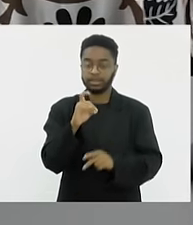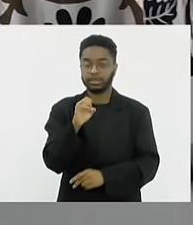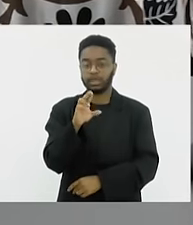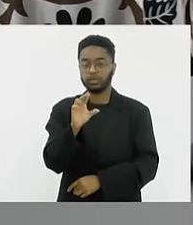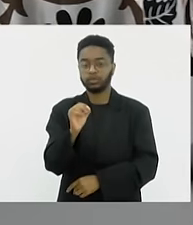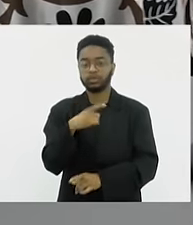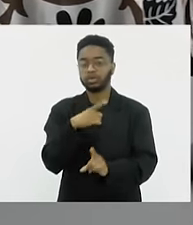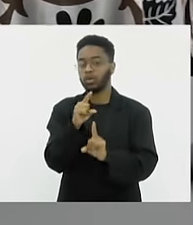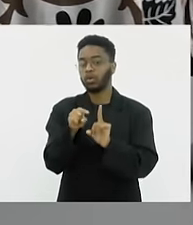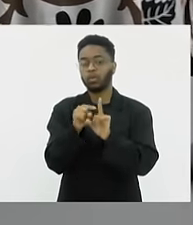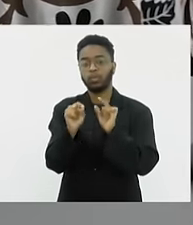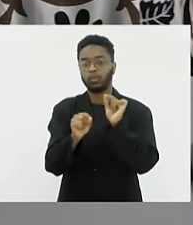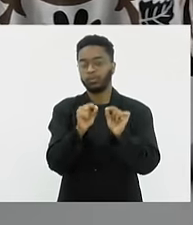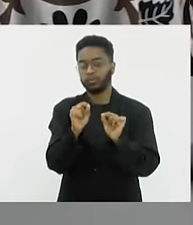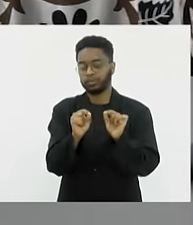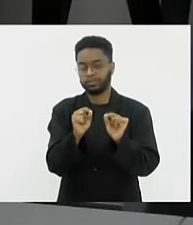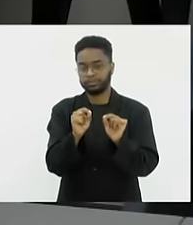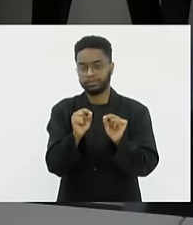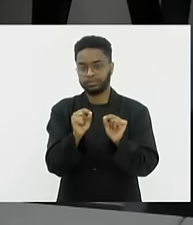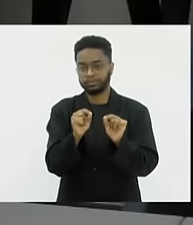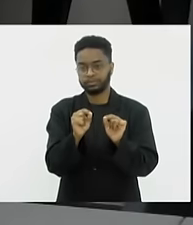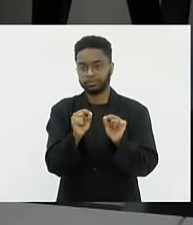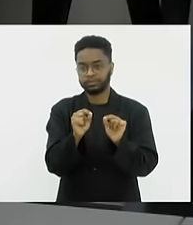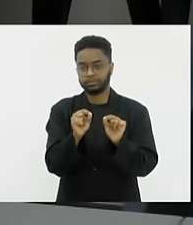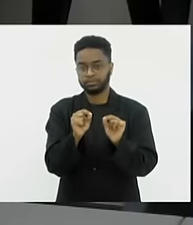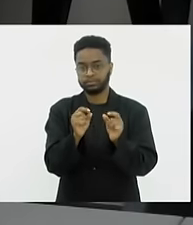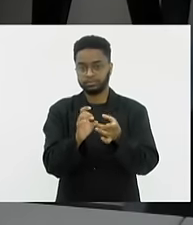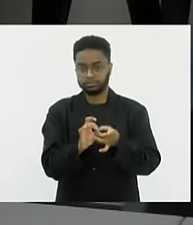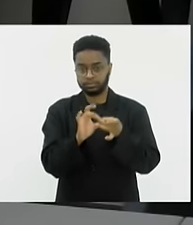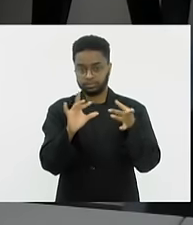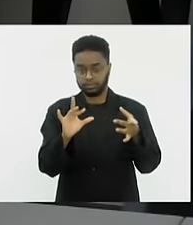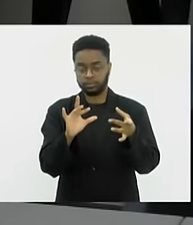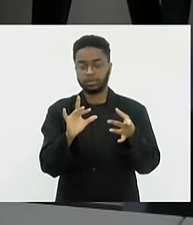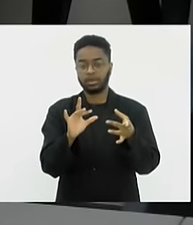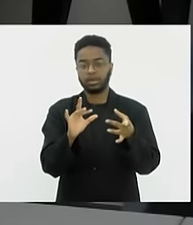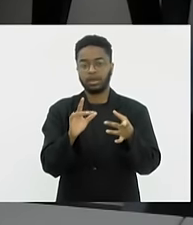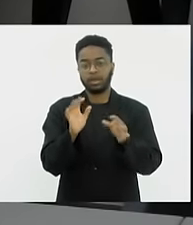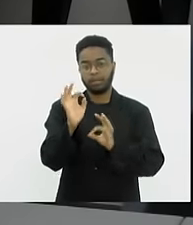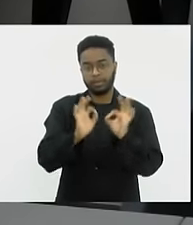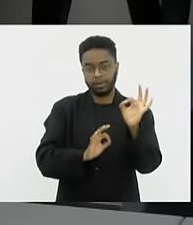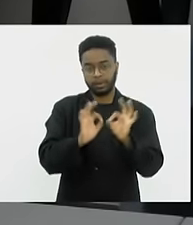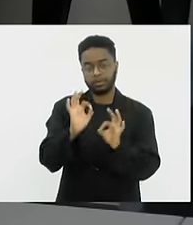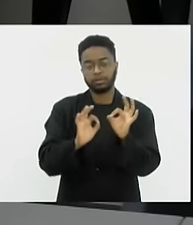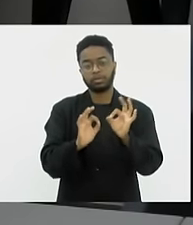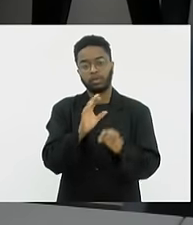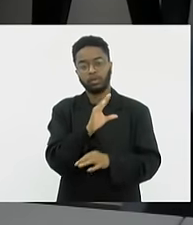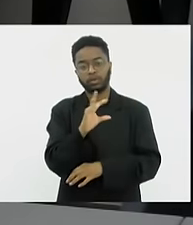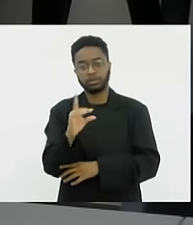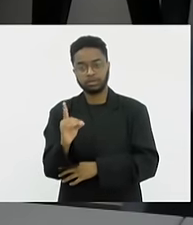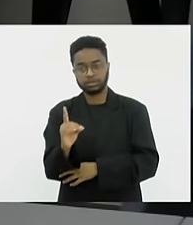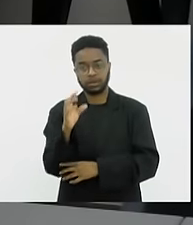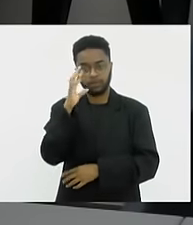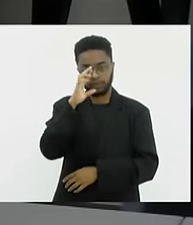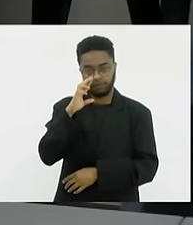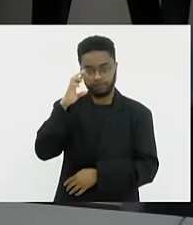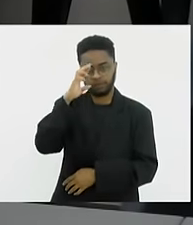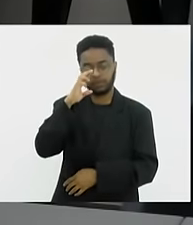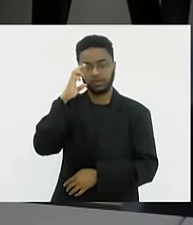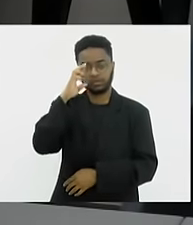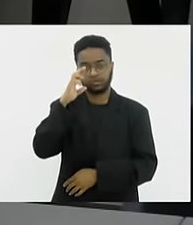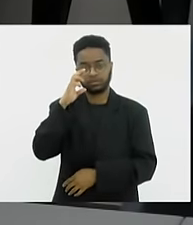por objetivo a concessão, a permissão, autorização, planejamento, coordenação,